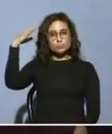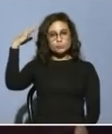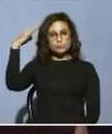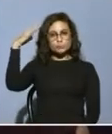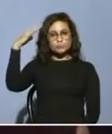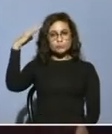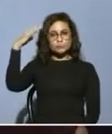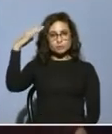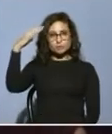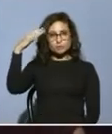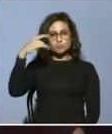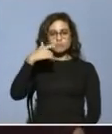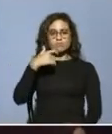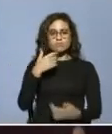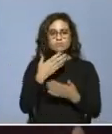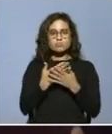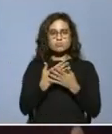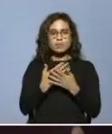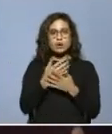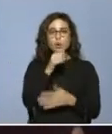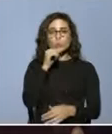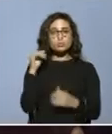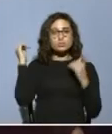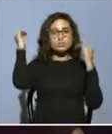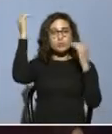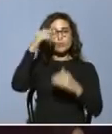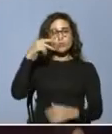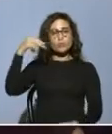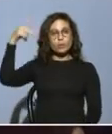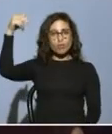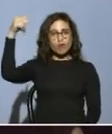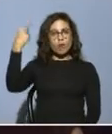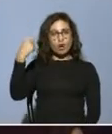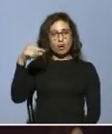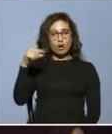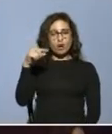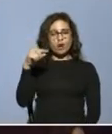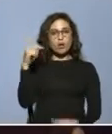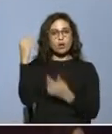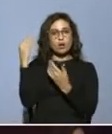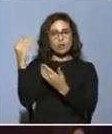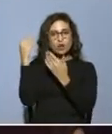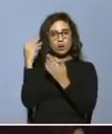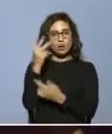luz, possamos gozar no céu o esplendor da sua